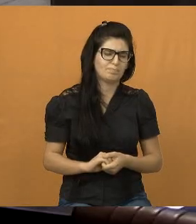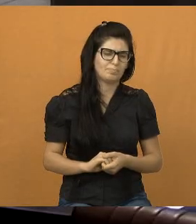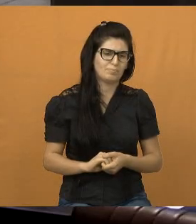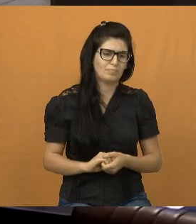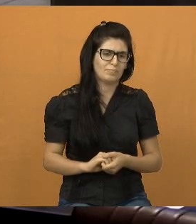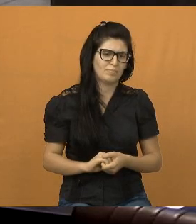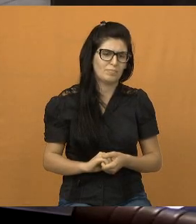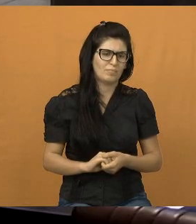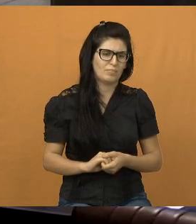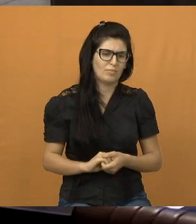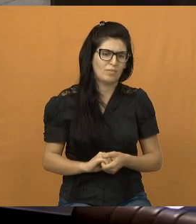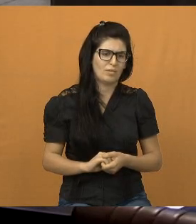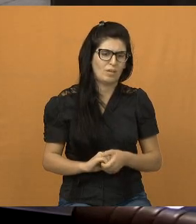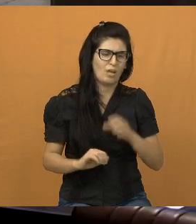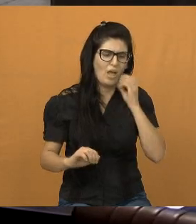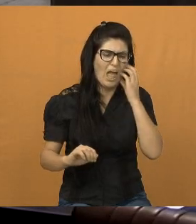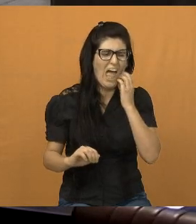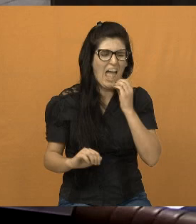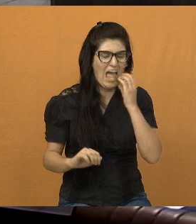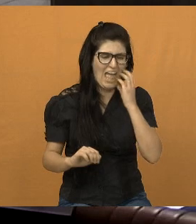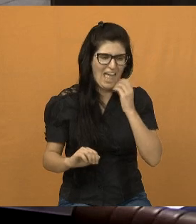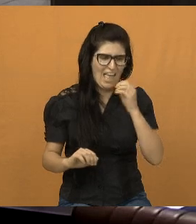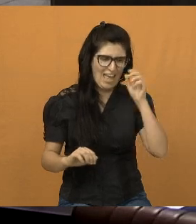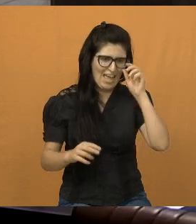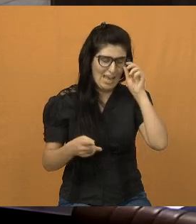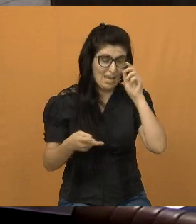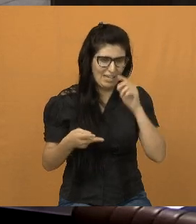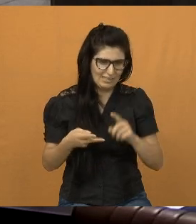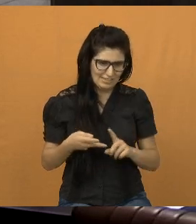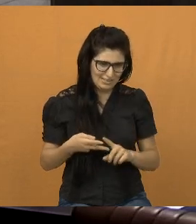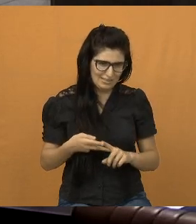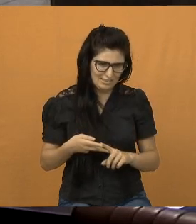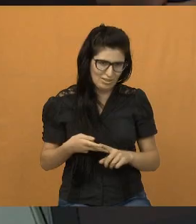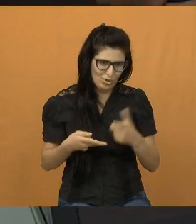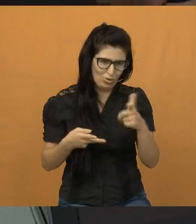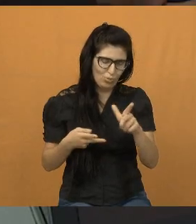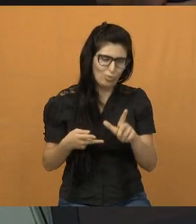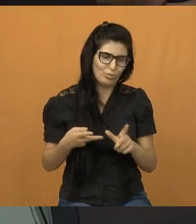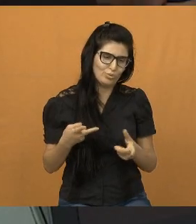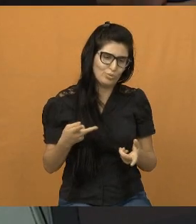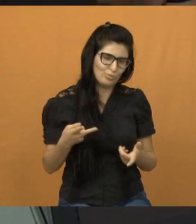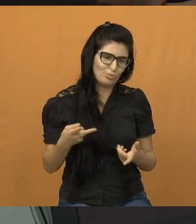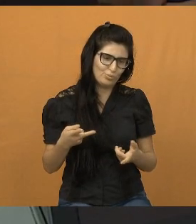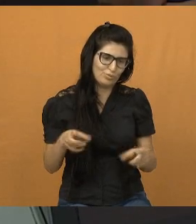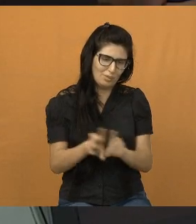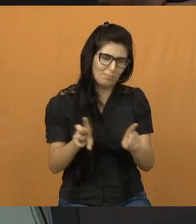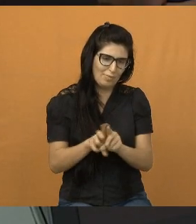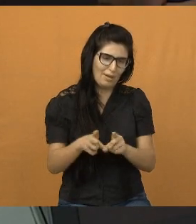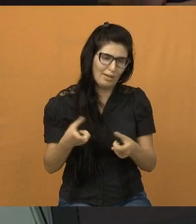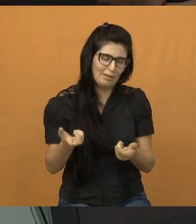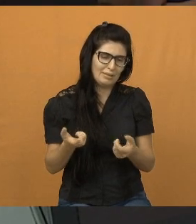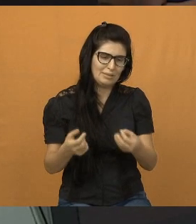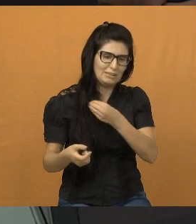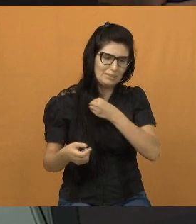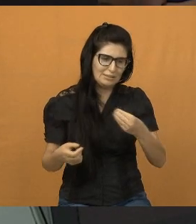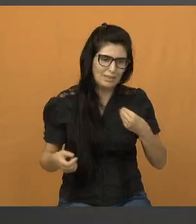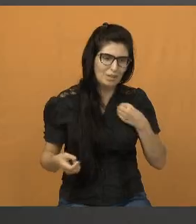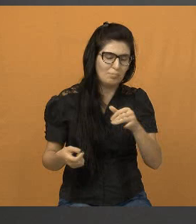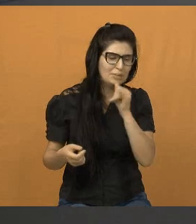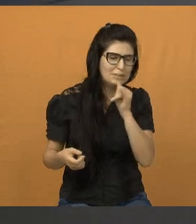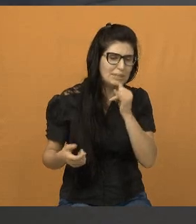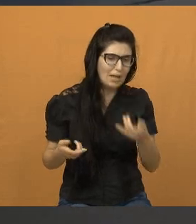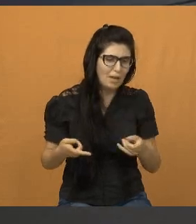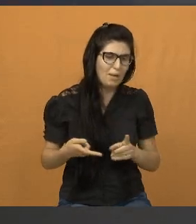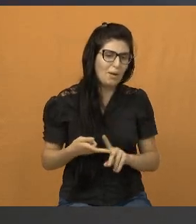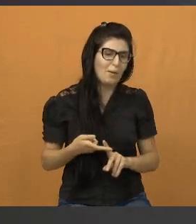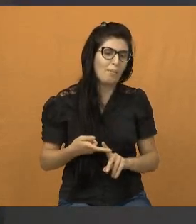Você perguntou com relação ao ECO. É a mesma história dos outros exames. A gente teve uma demanda reprimida porque não estava fazendo os